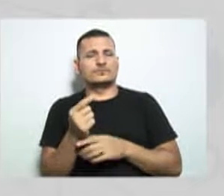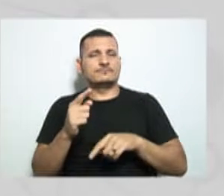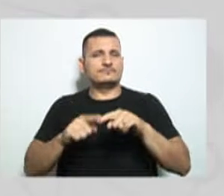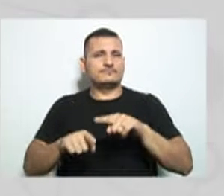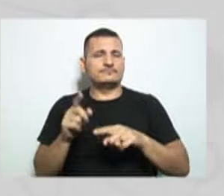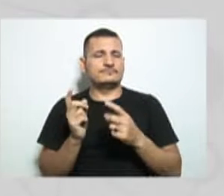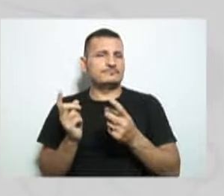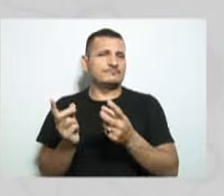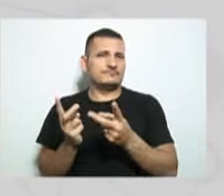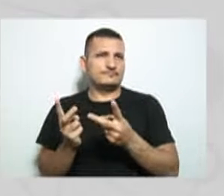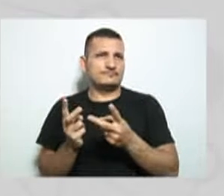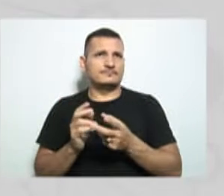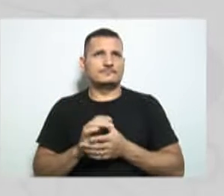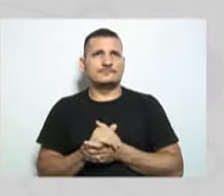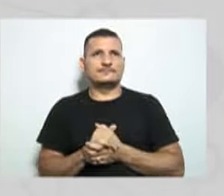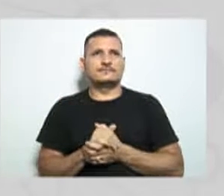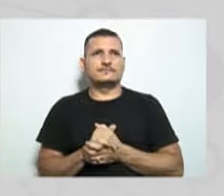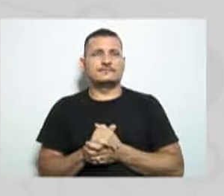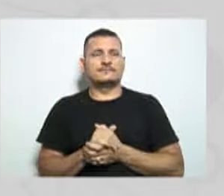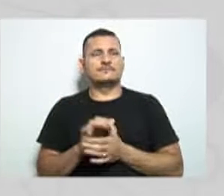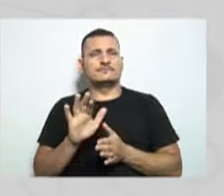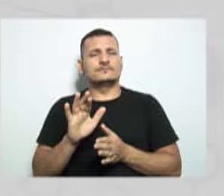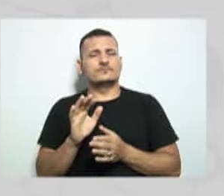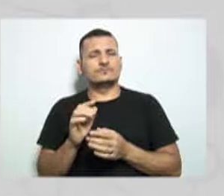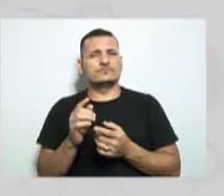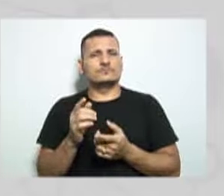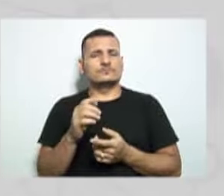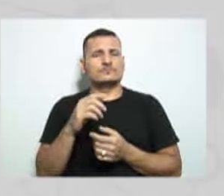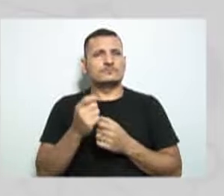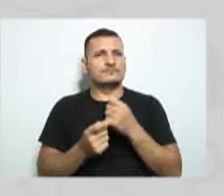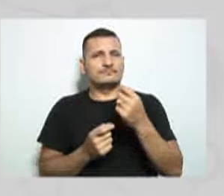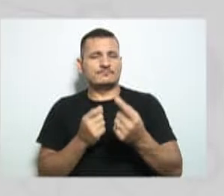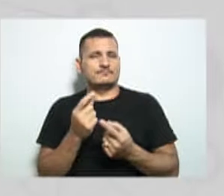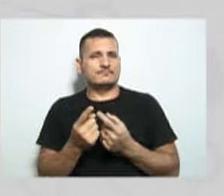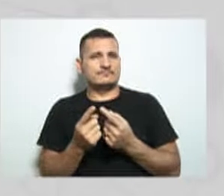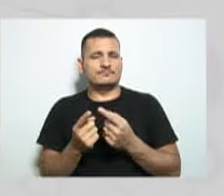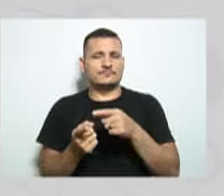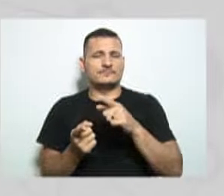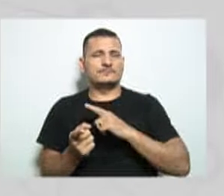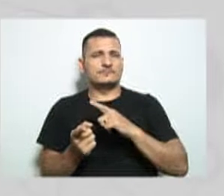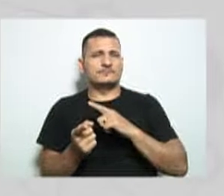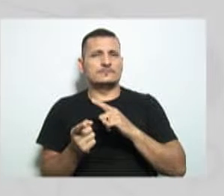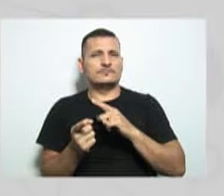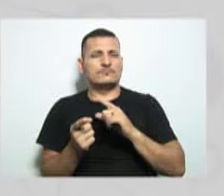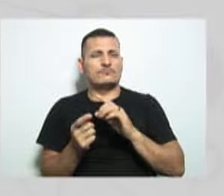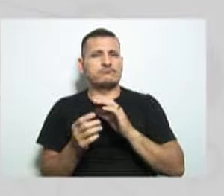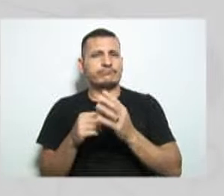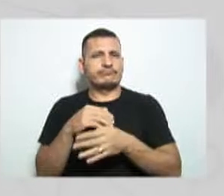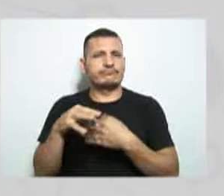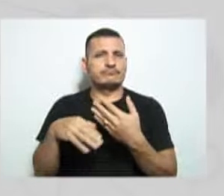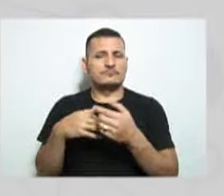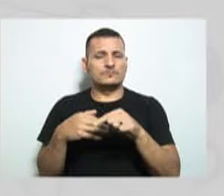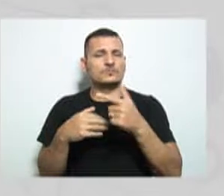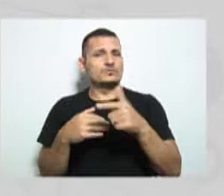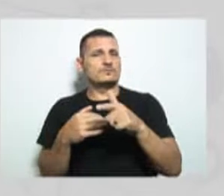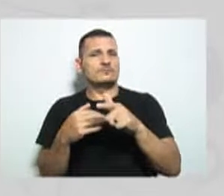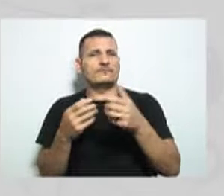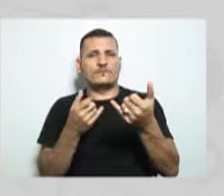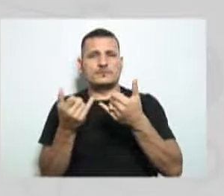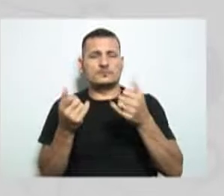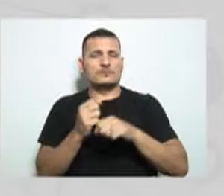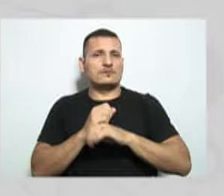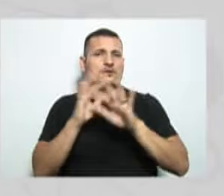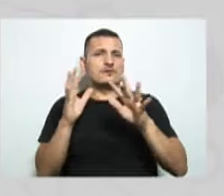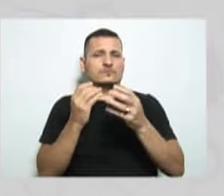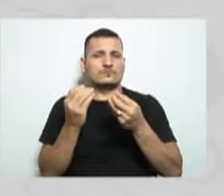vendida, né? Assim, o custo de mercadoria vendida do periódico fica distorcido, ou seja, ele não permite gerar informações precisas para a tomada